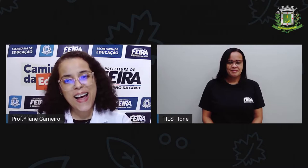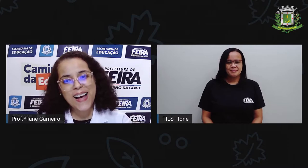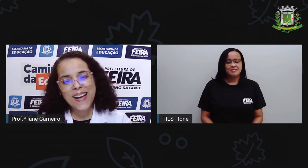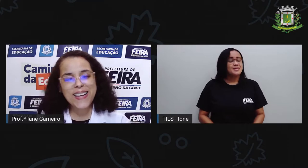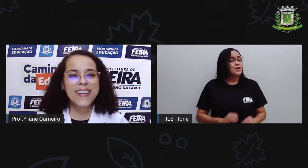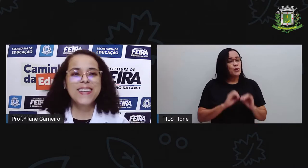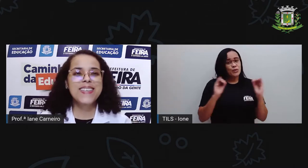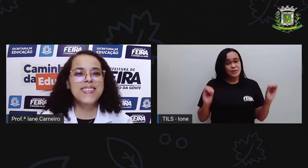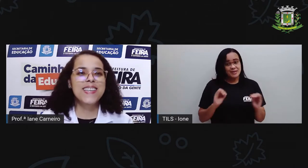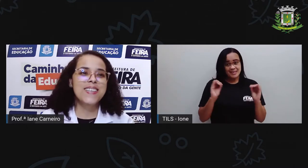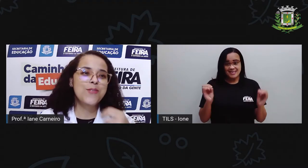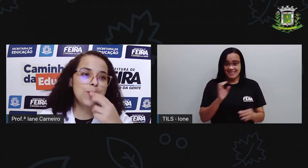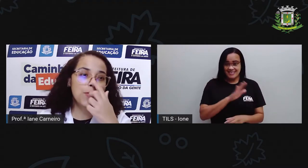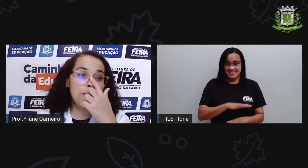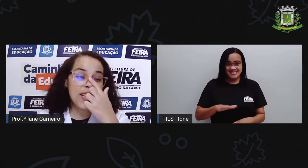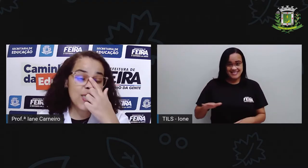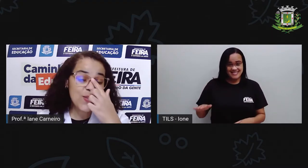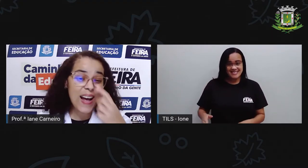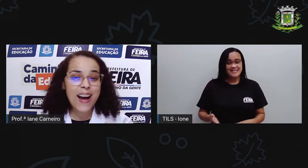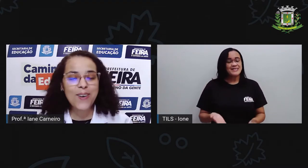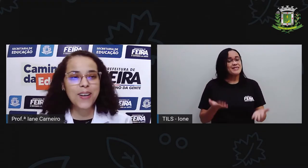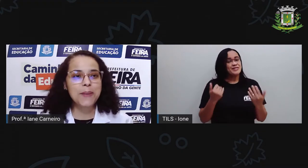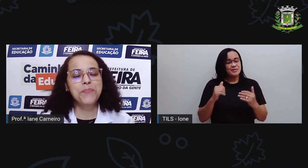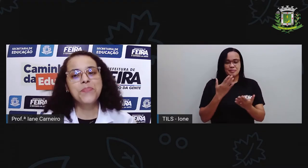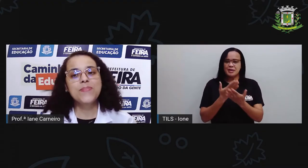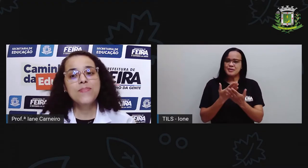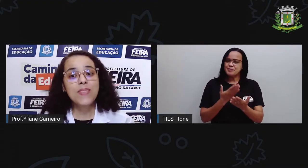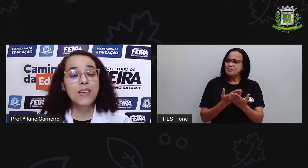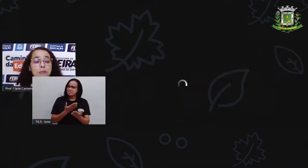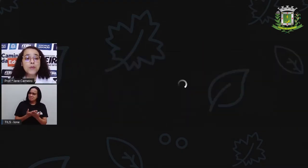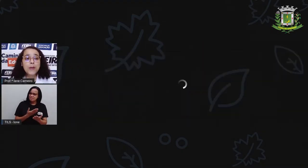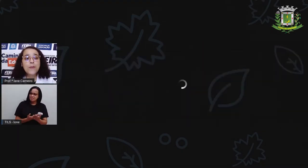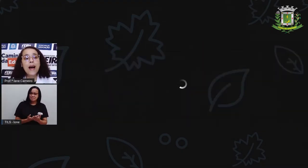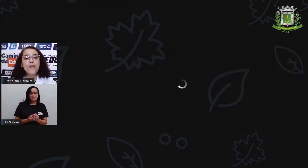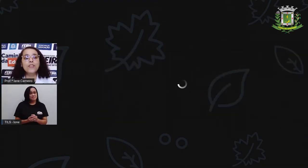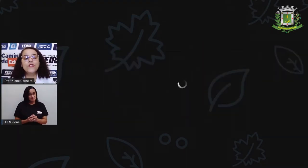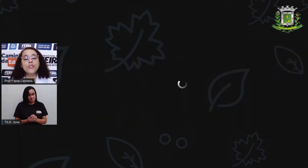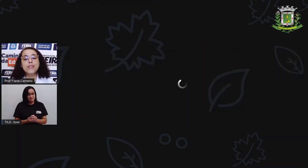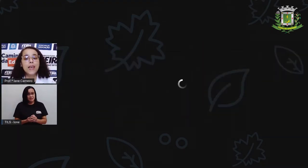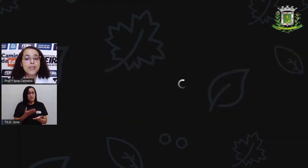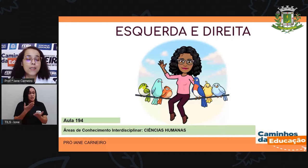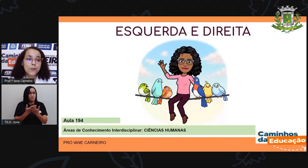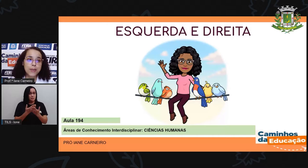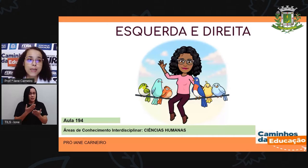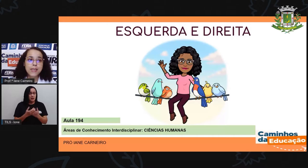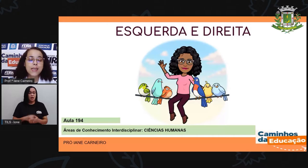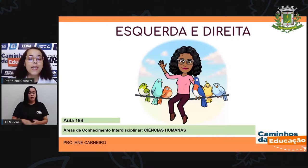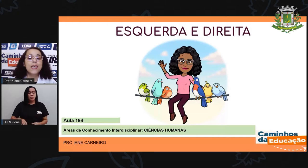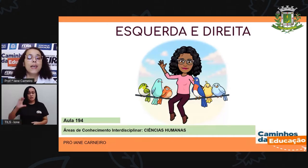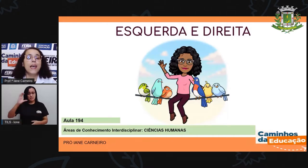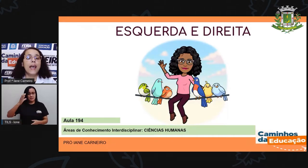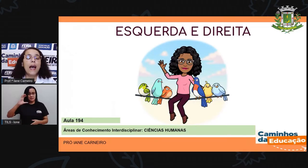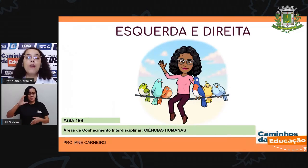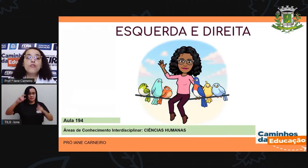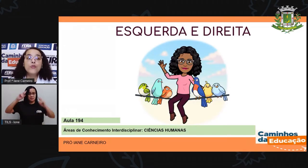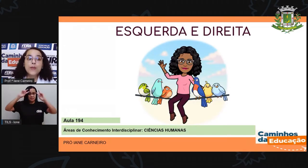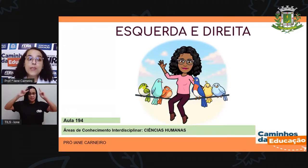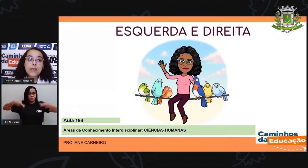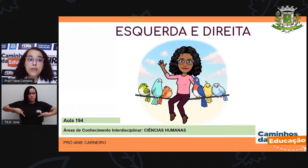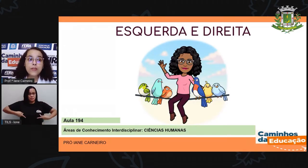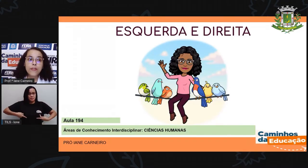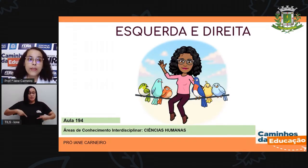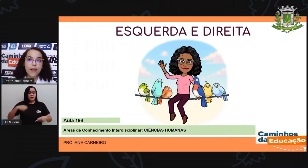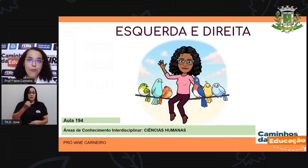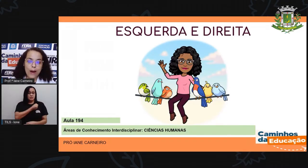Olá, crianças! Vamos para mais uma aula. E vamos para uma aula de Ciências Humanas, aula de